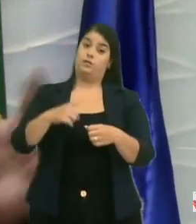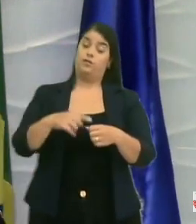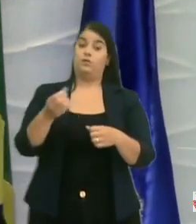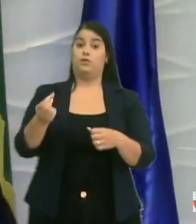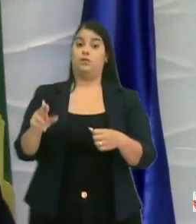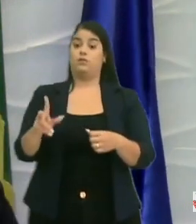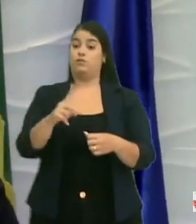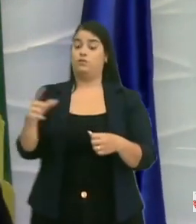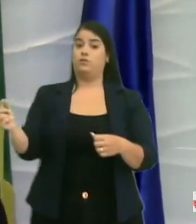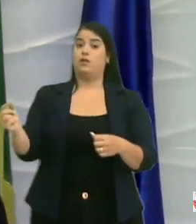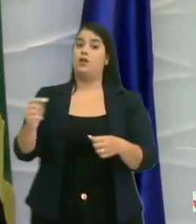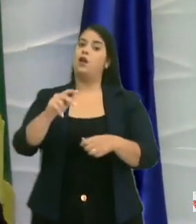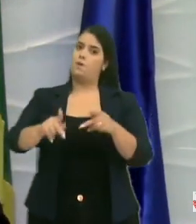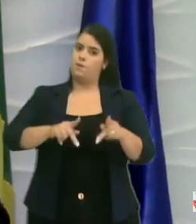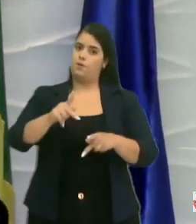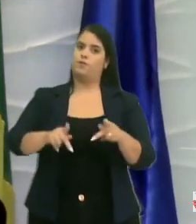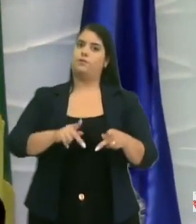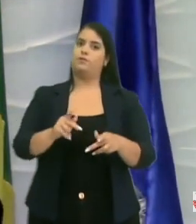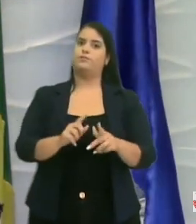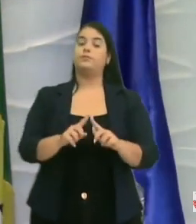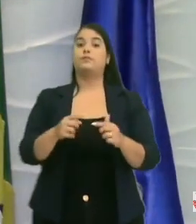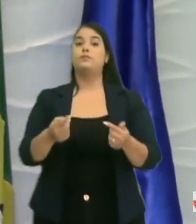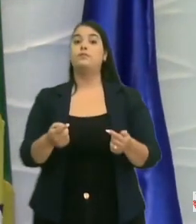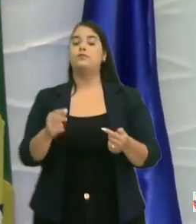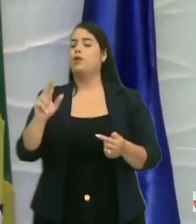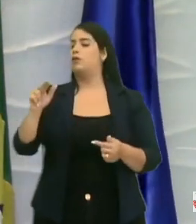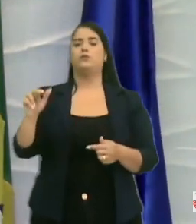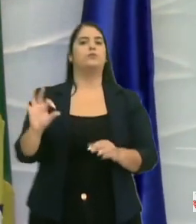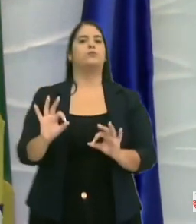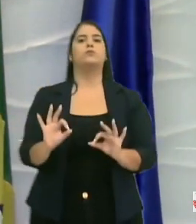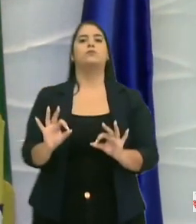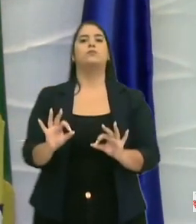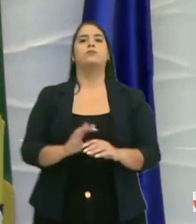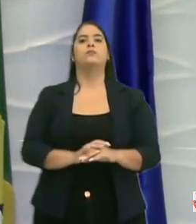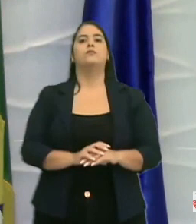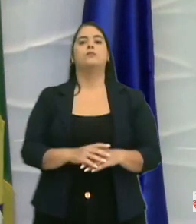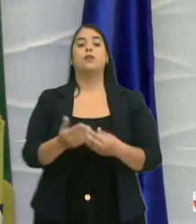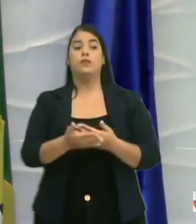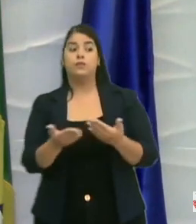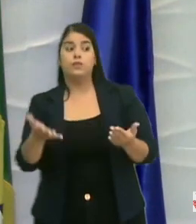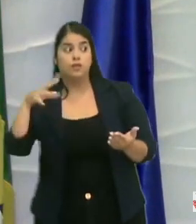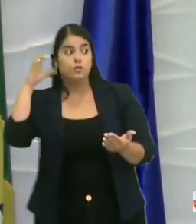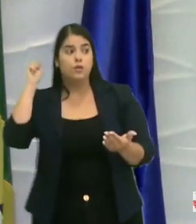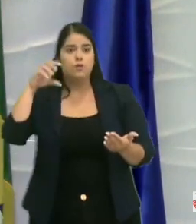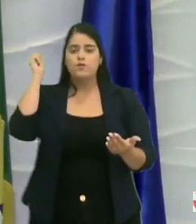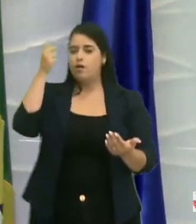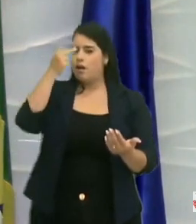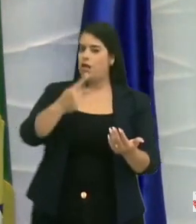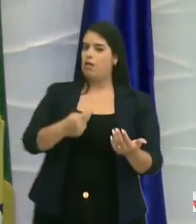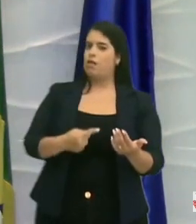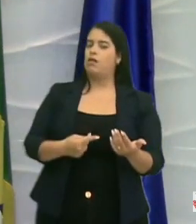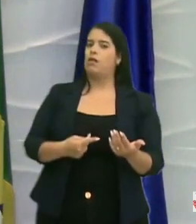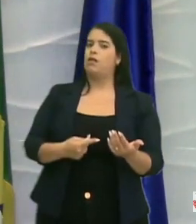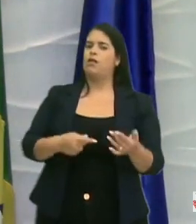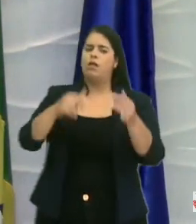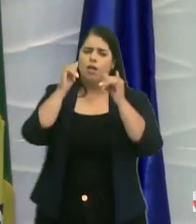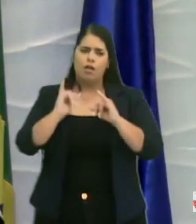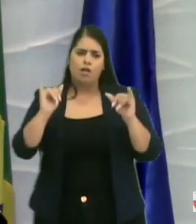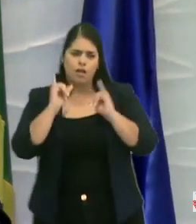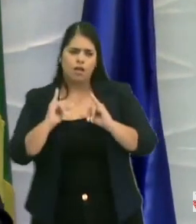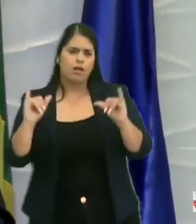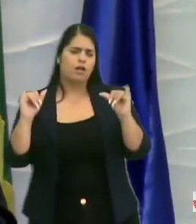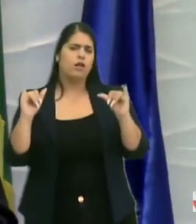a população. Agora, jamais vocês vão ouvir esse vereador falando,